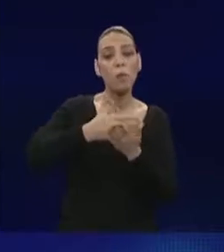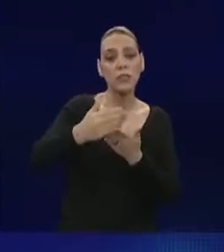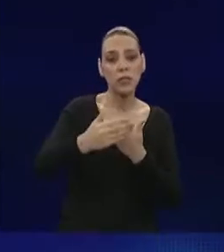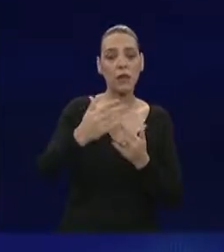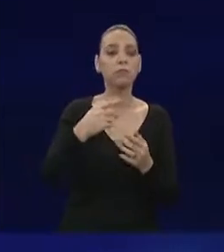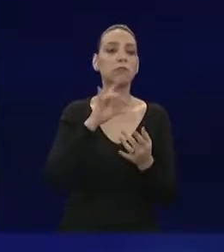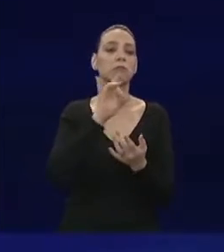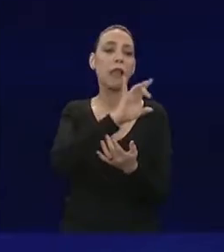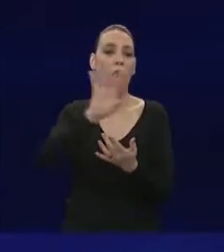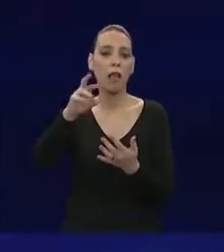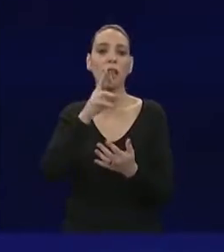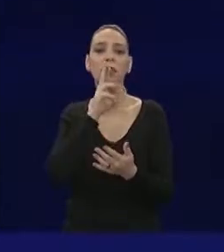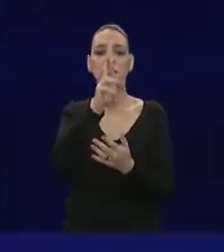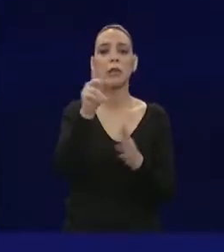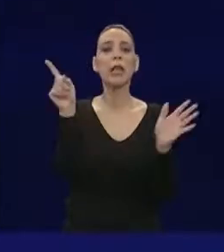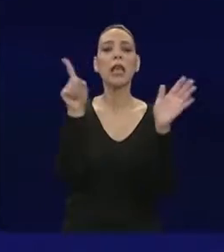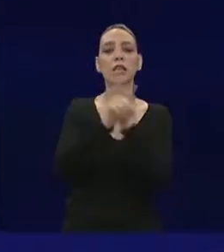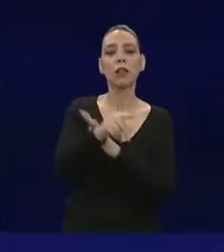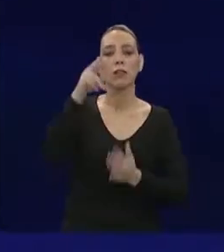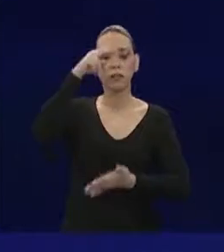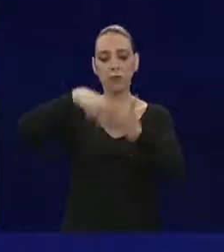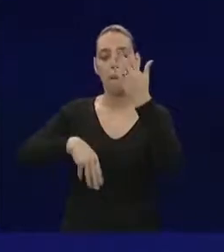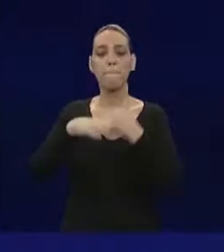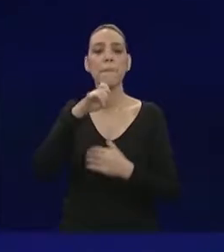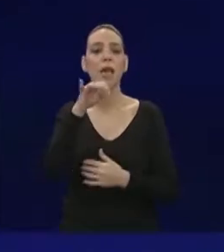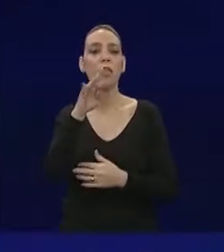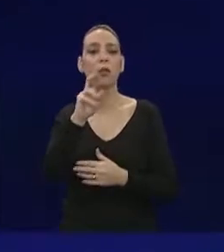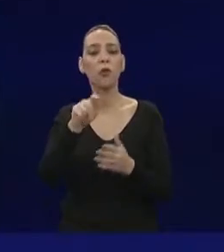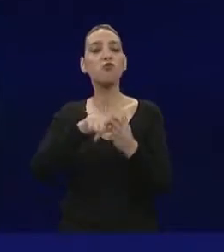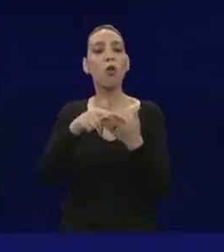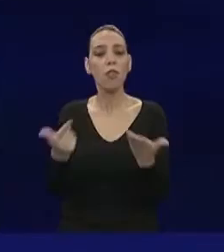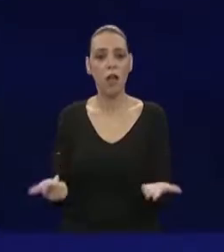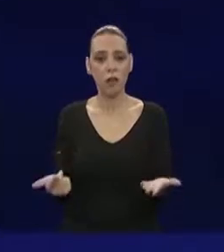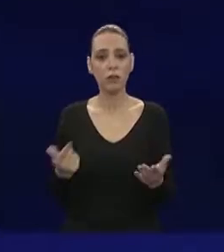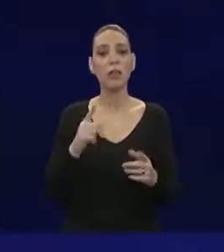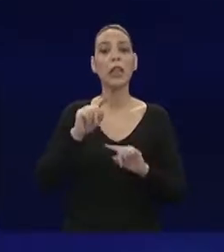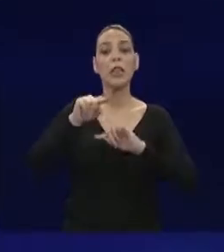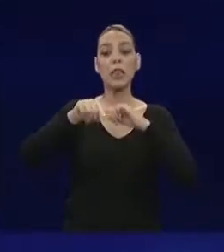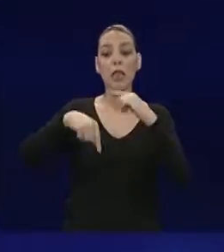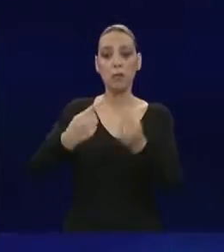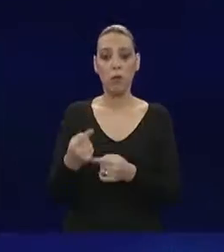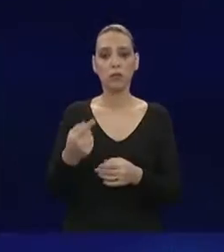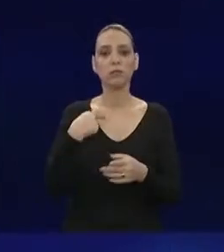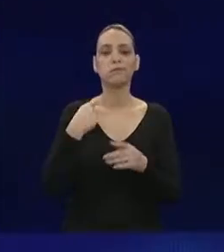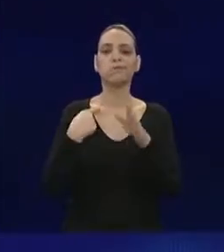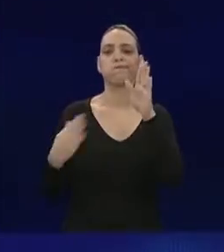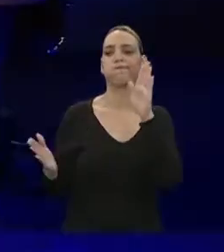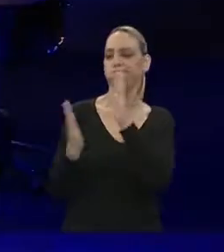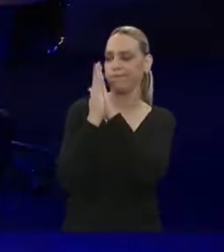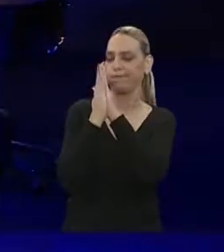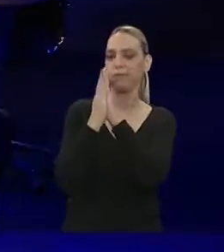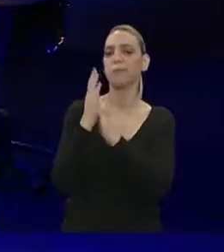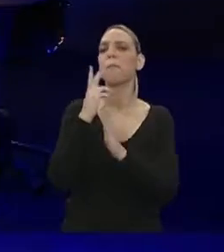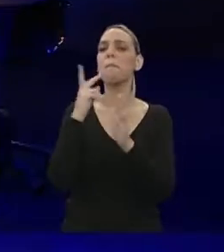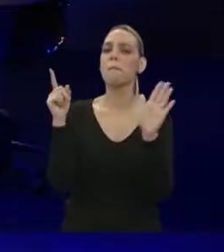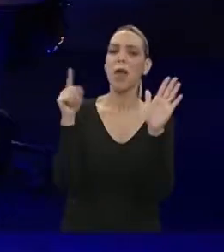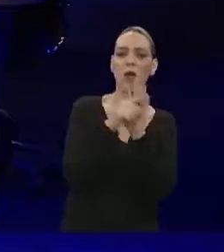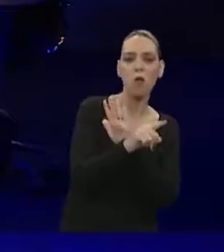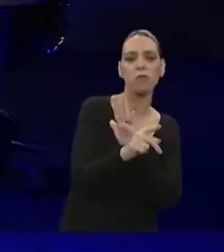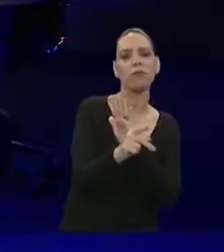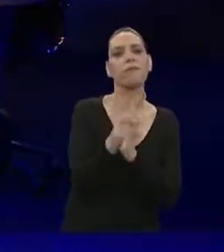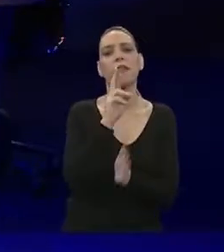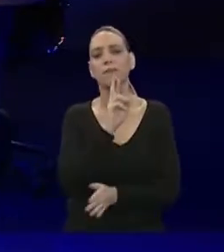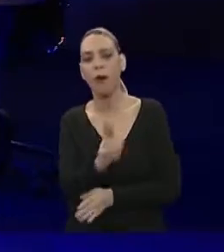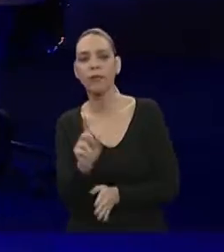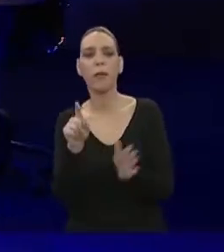foi sugerida por leitores do Metro Jornal. Na sequência, vem a primeira rodada de confronto direto, com perguntas entre os candidatos. Em